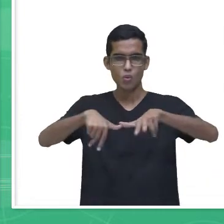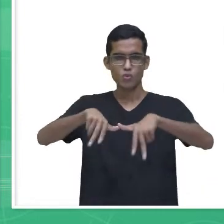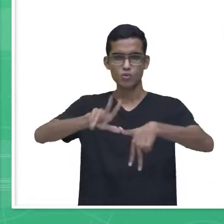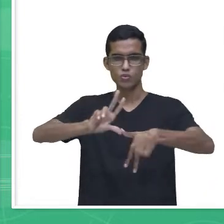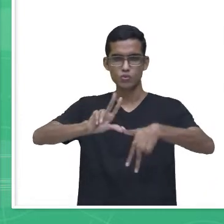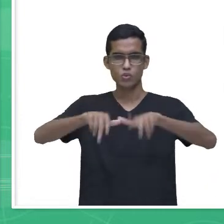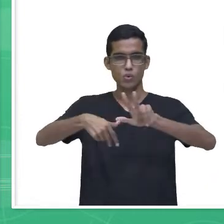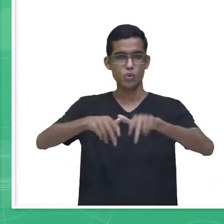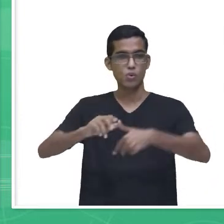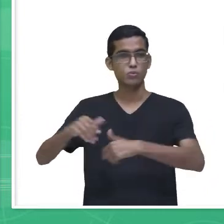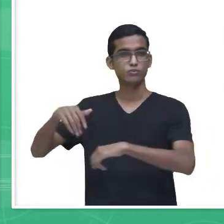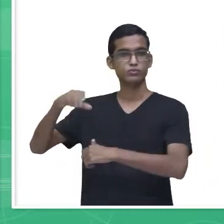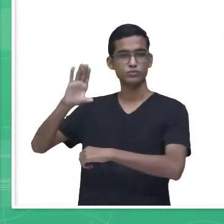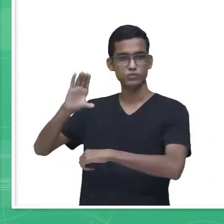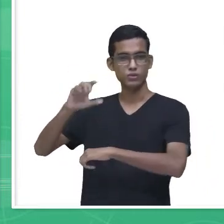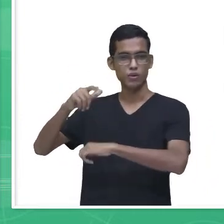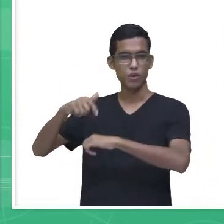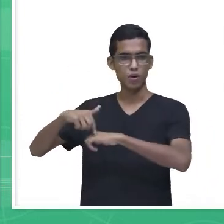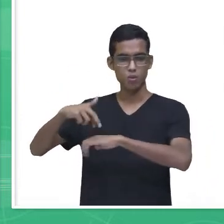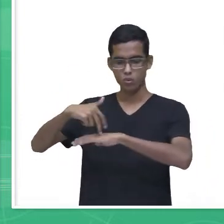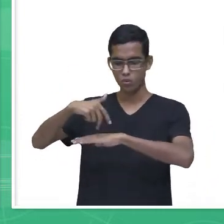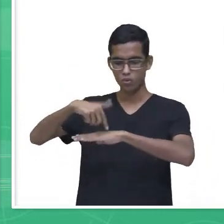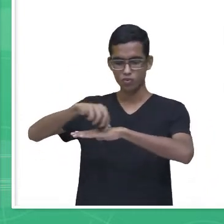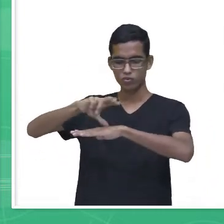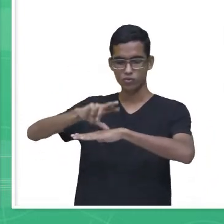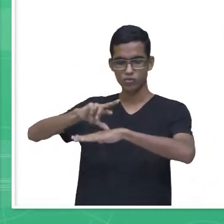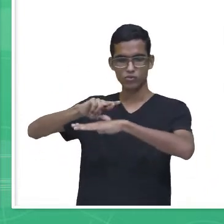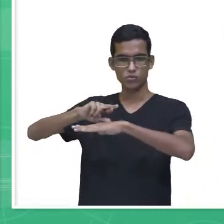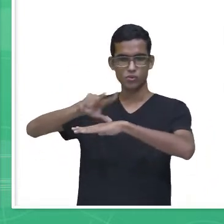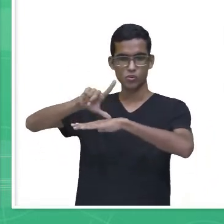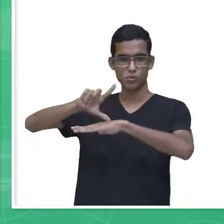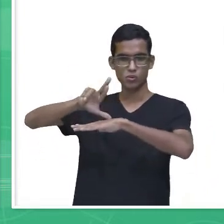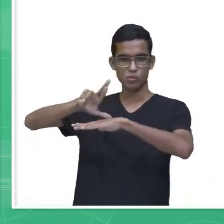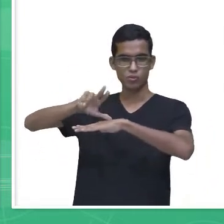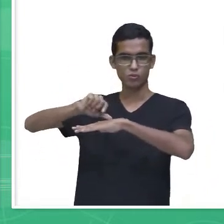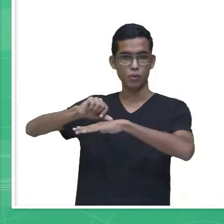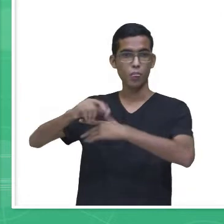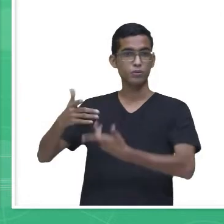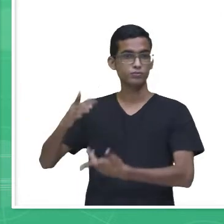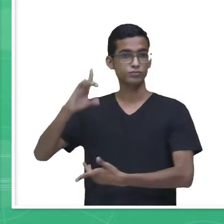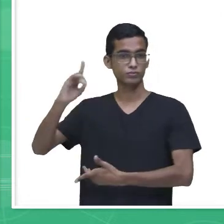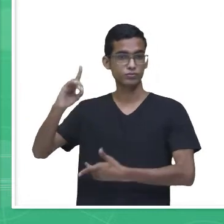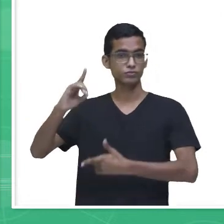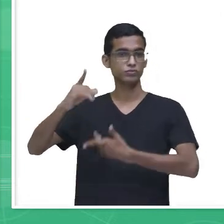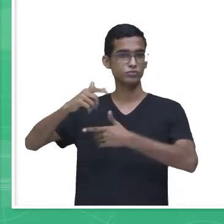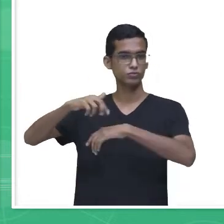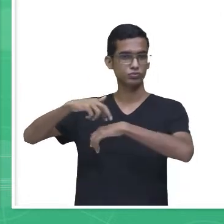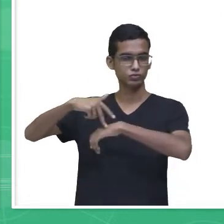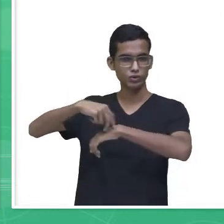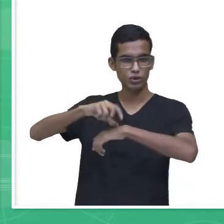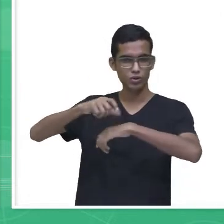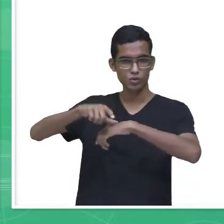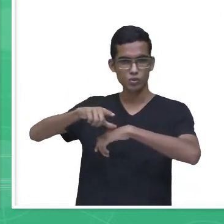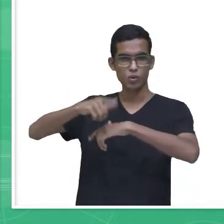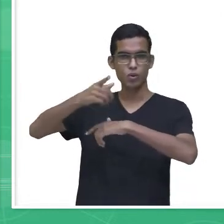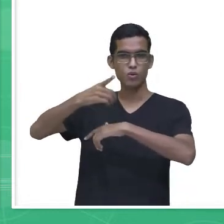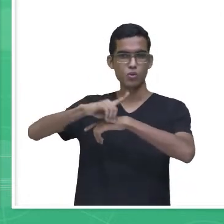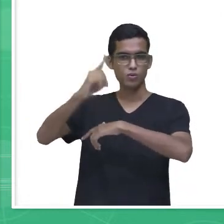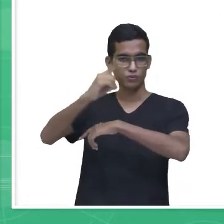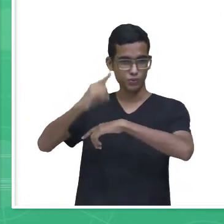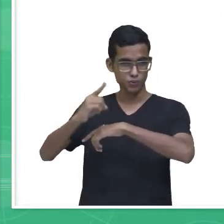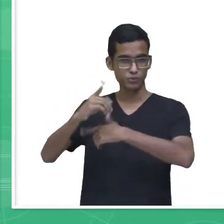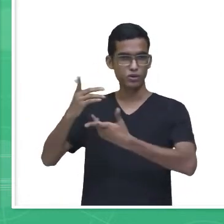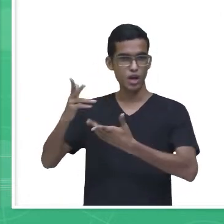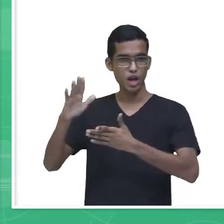ginástica aeróbica, a ginástica rítmica e a última aí, a opção, foi a ginástica de